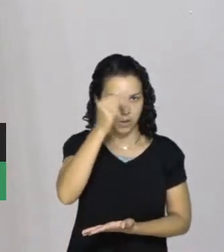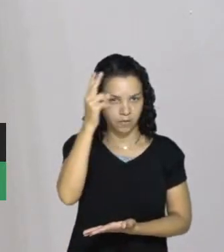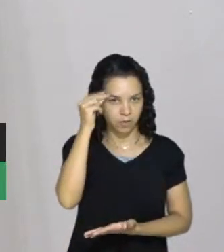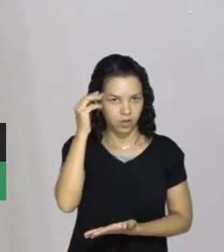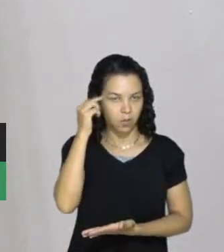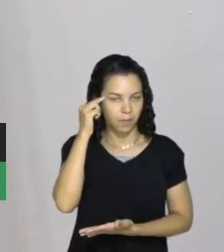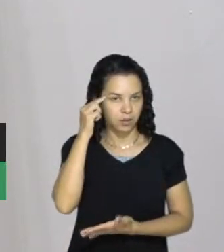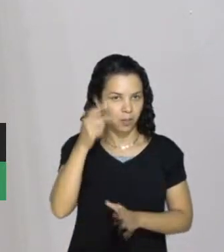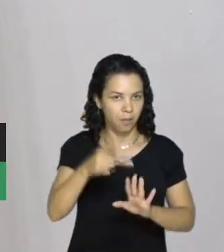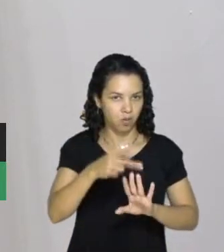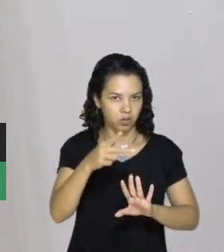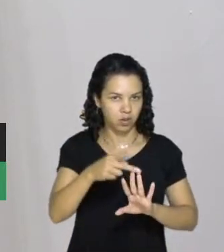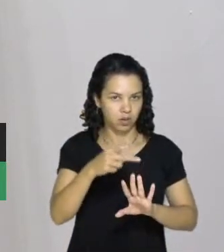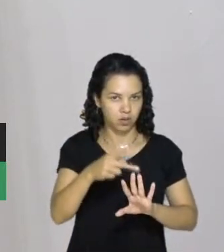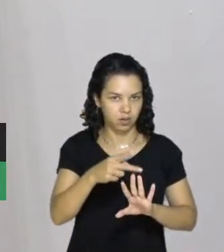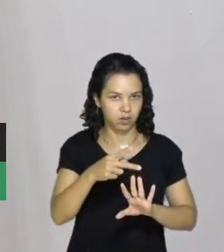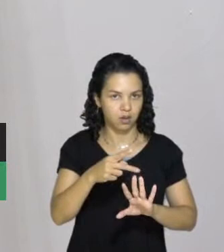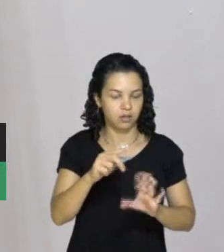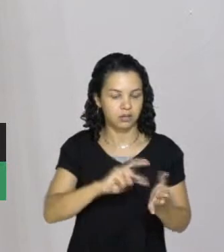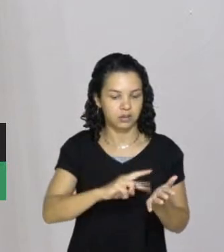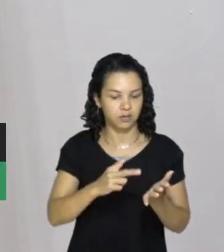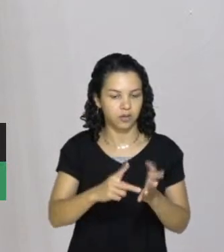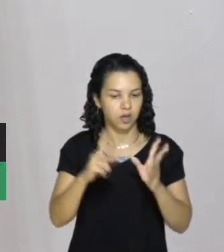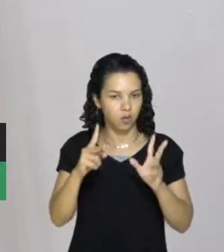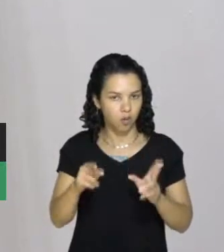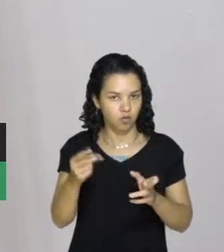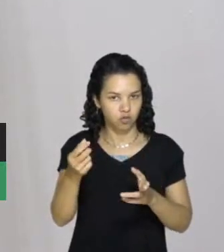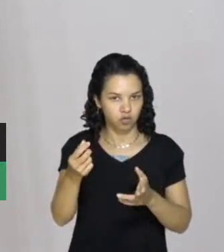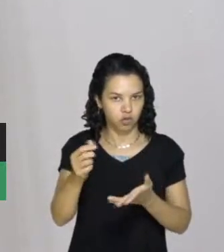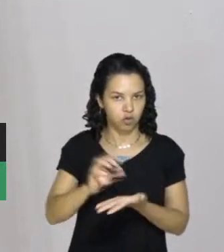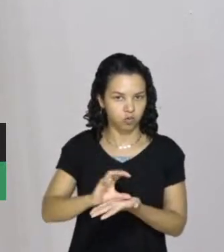garantido. e no final do ano,